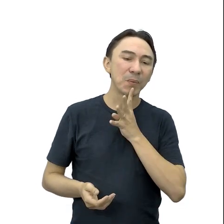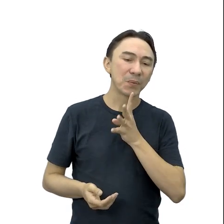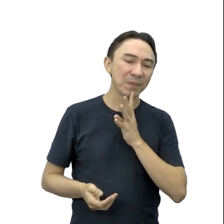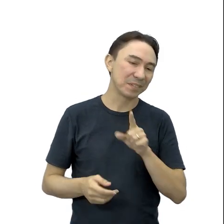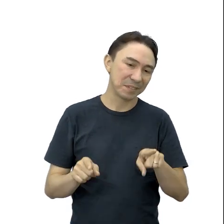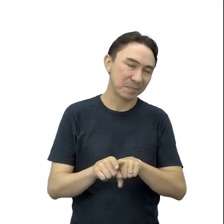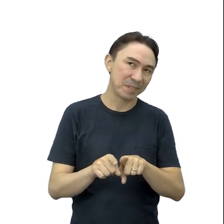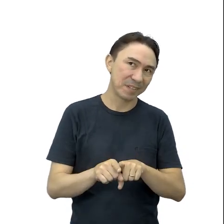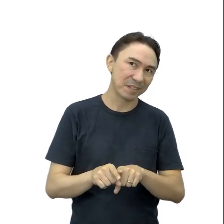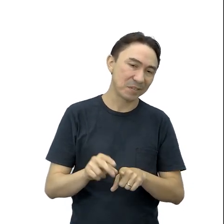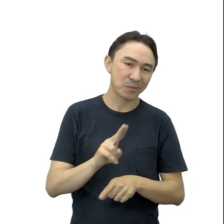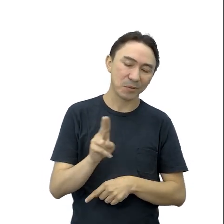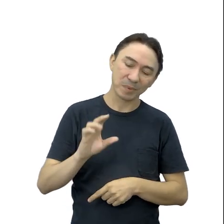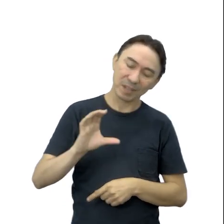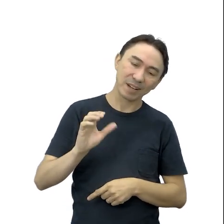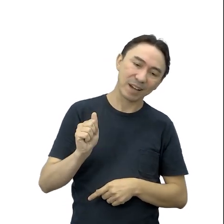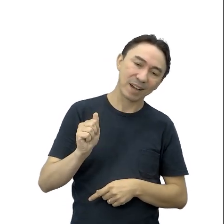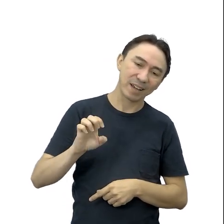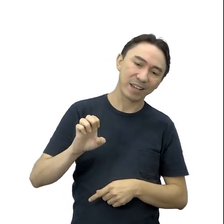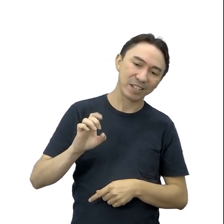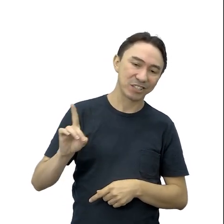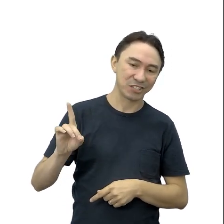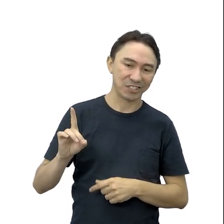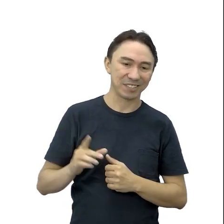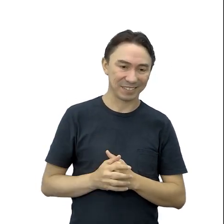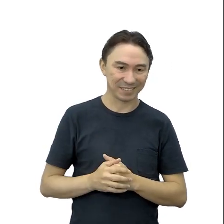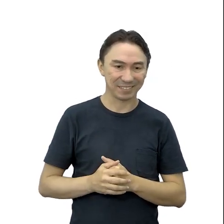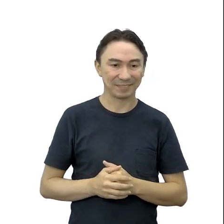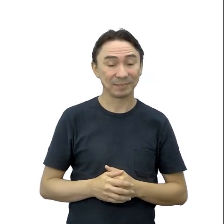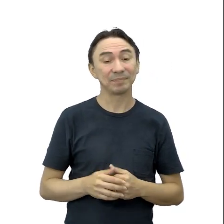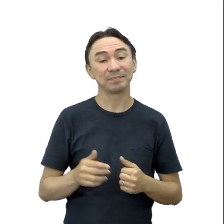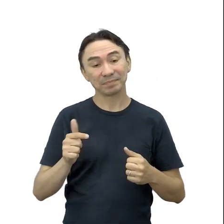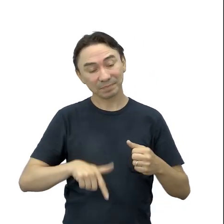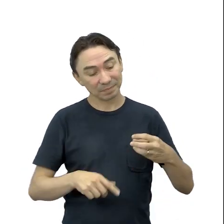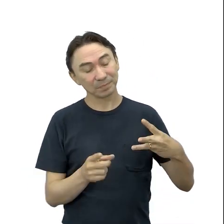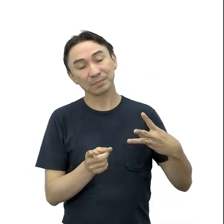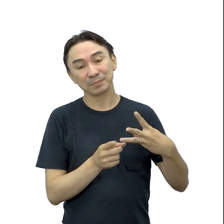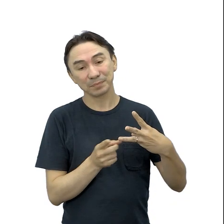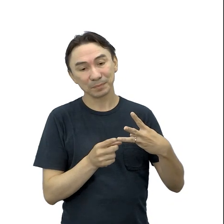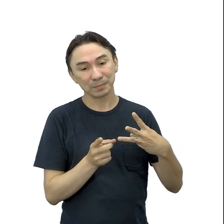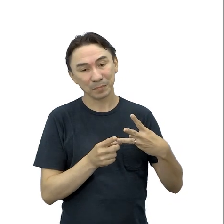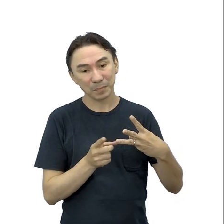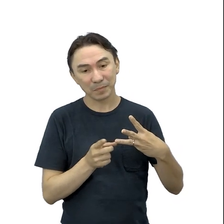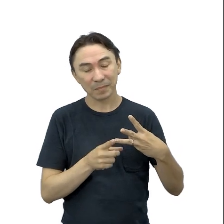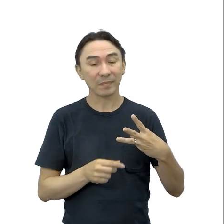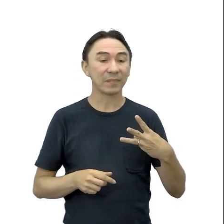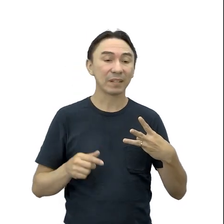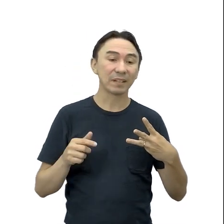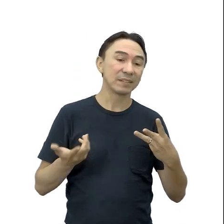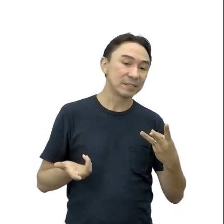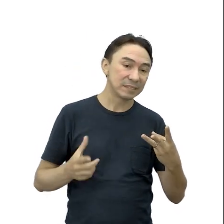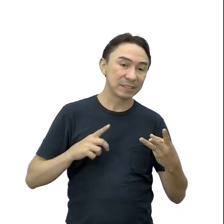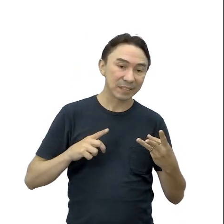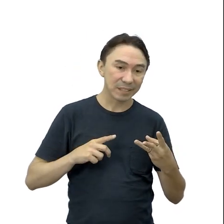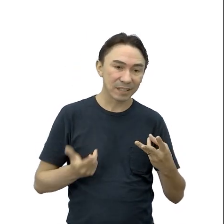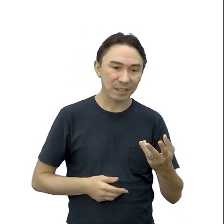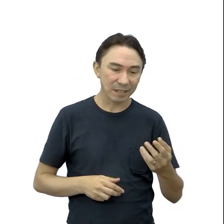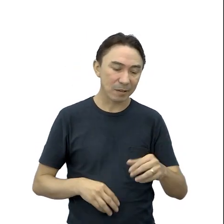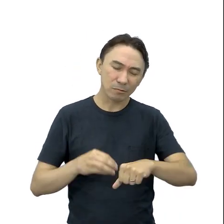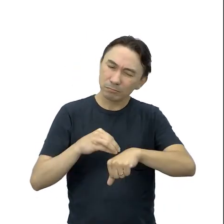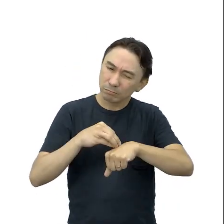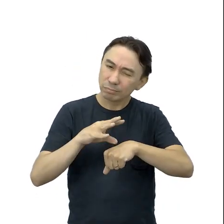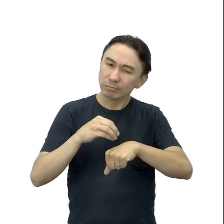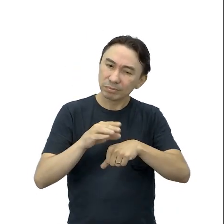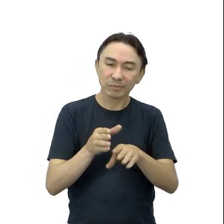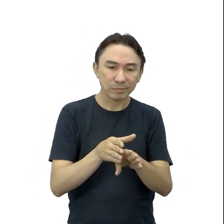CAED também. E a gente aqui vai conversar sobre algumas recomendações, né, de ações pedagógicas a partir da análise de resultados